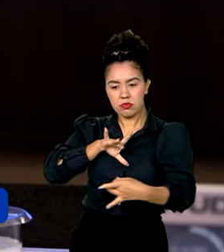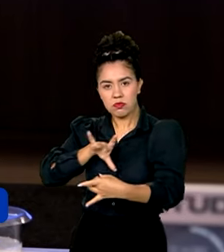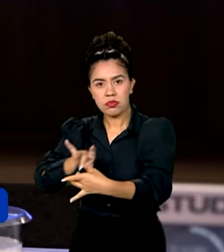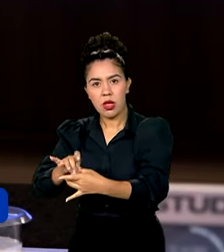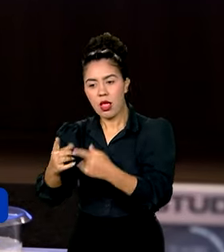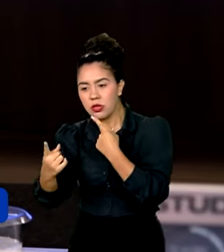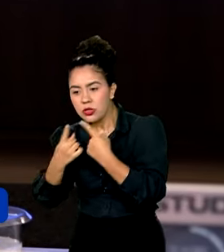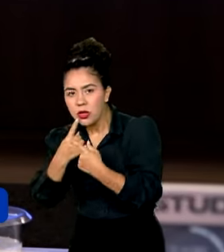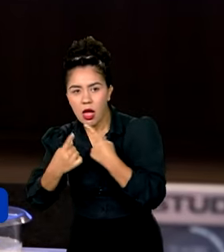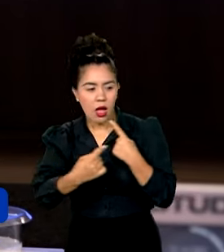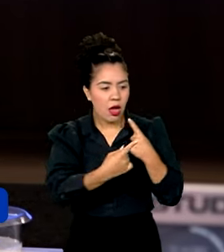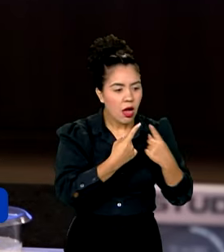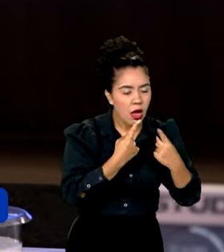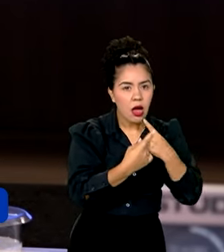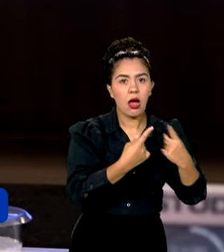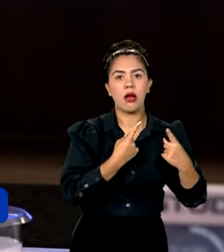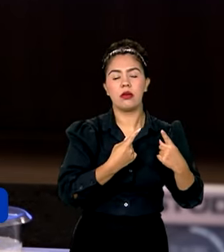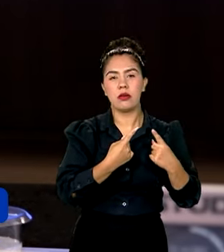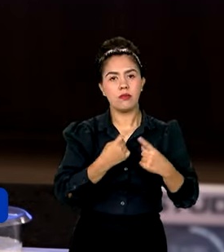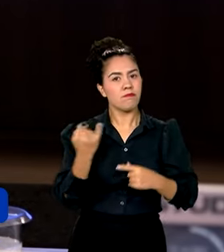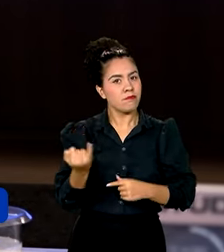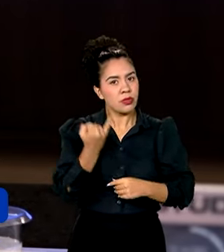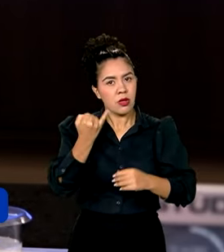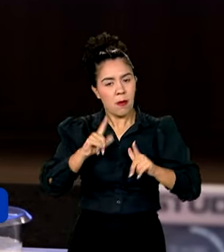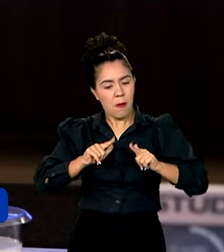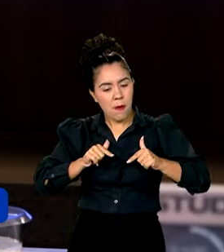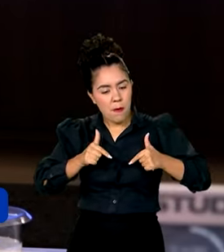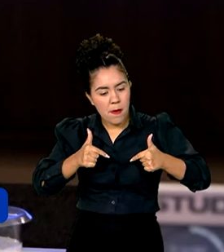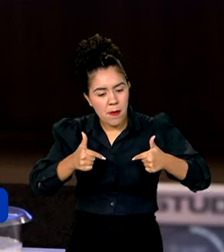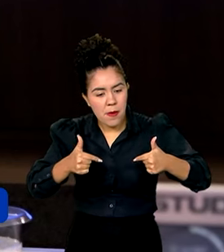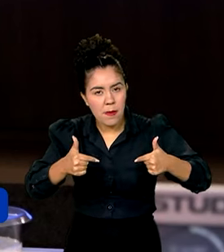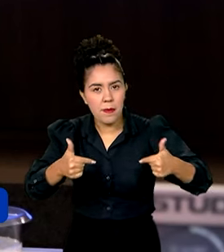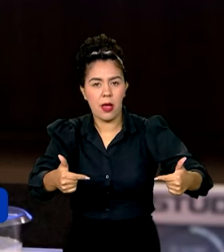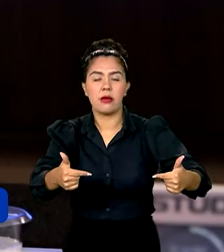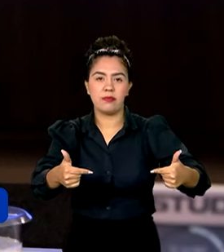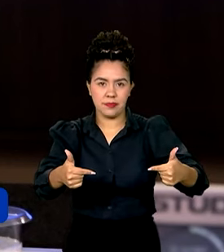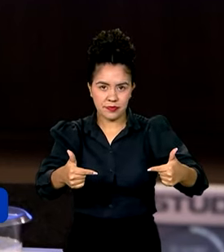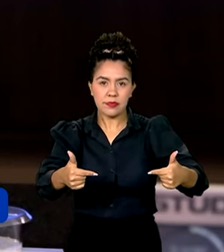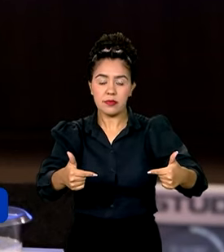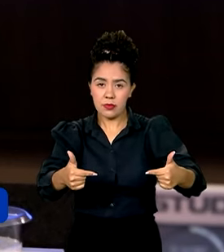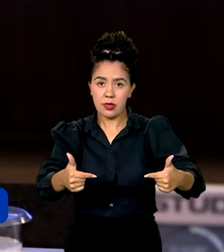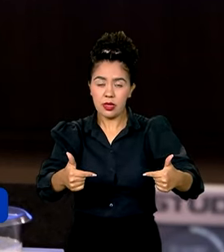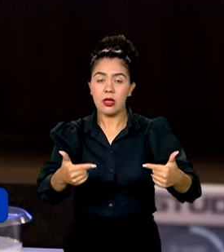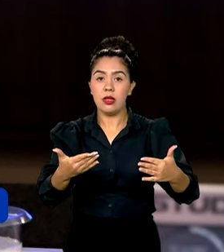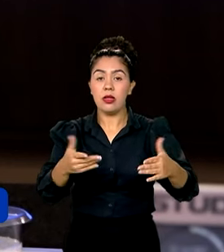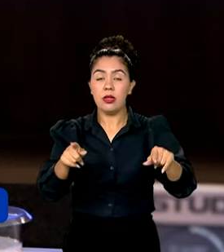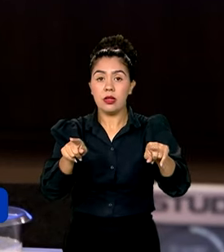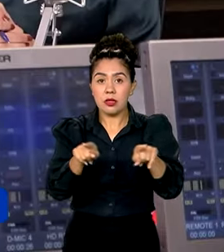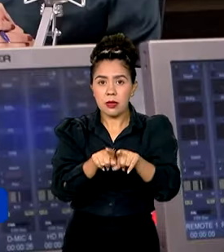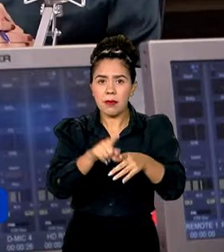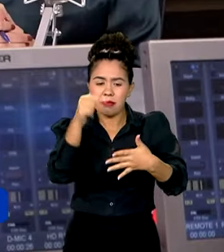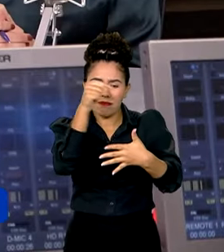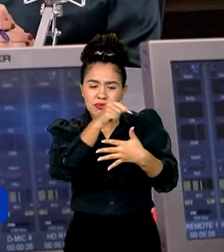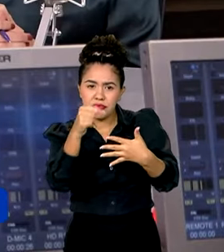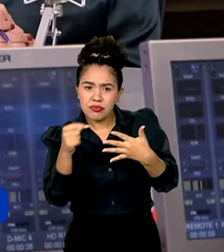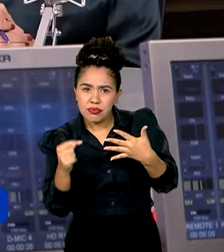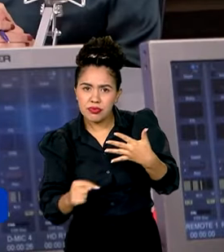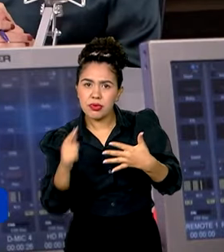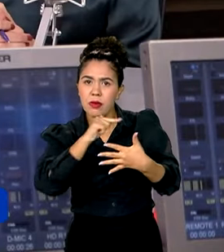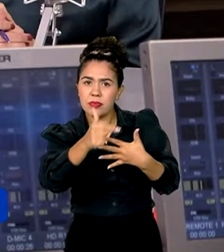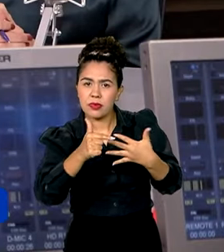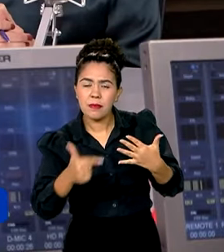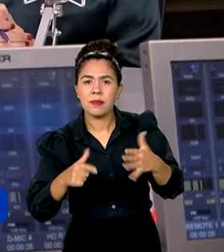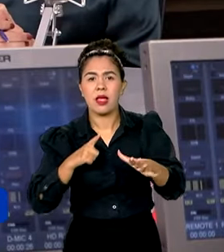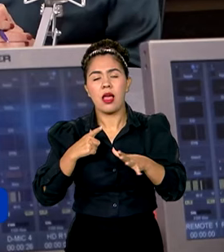importante fazer todo esse trabalho de forma coordenada eh então além dessas medidas né hospitais de